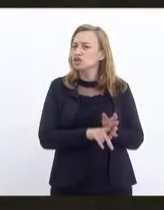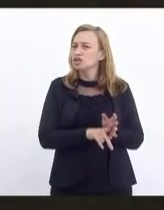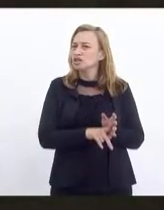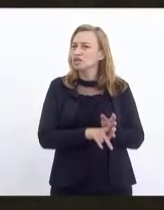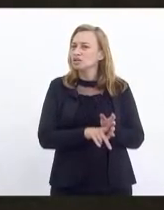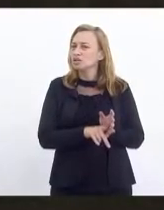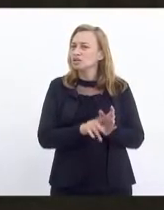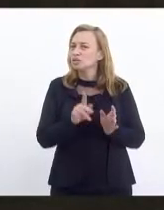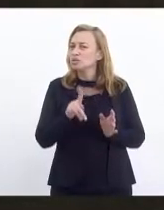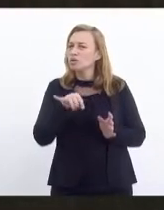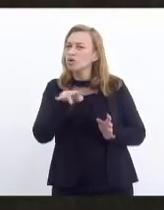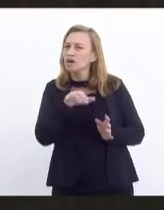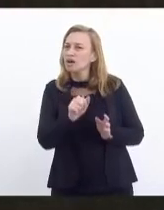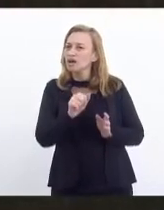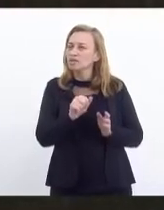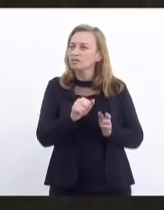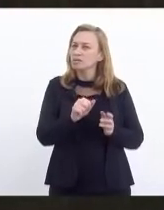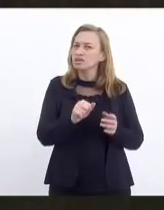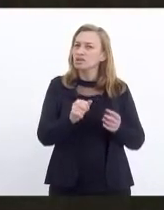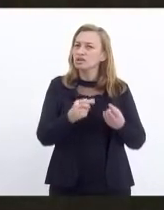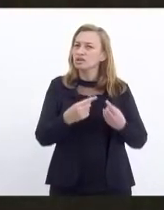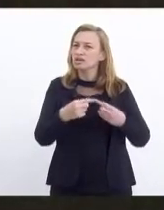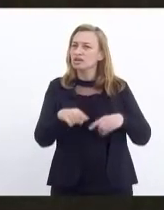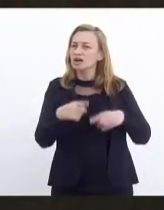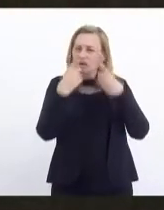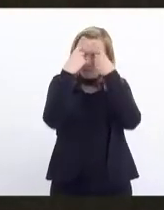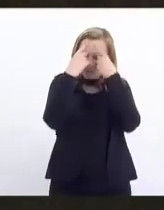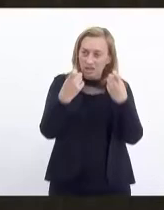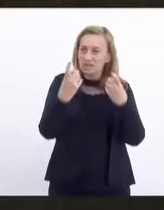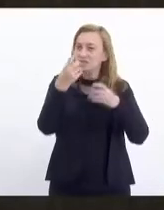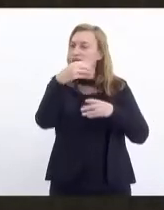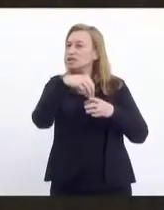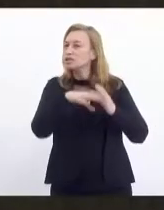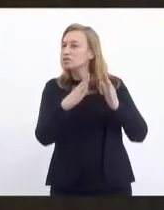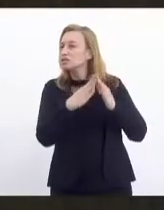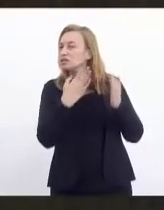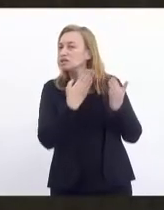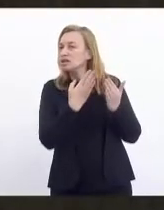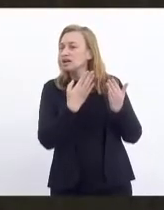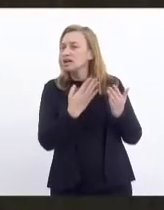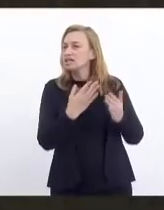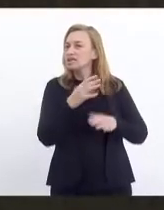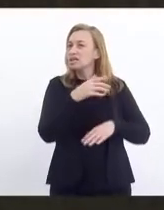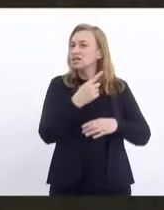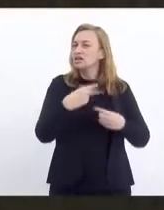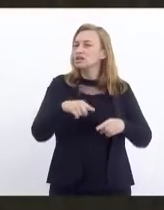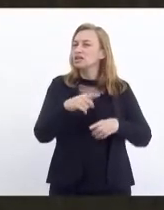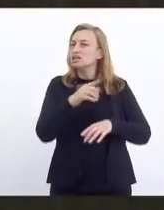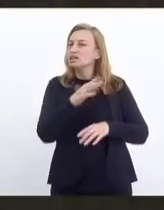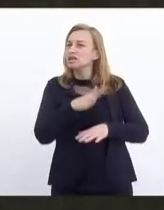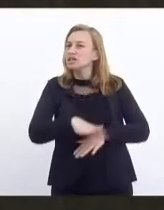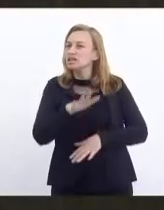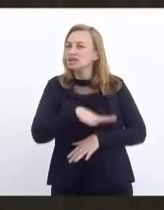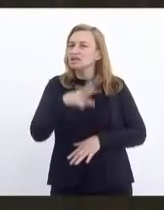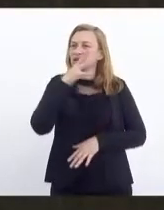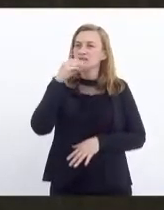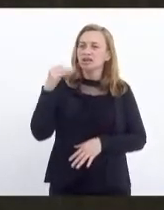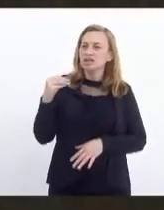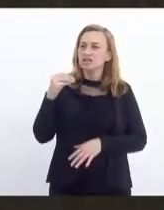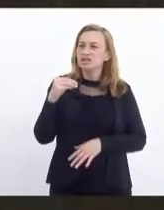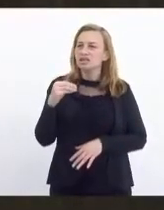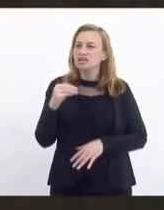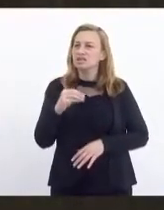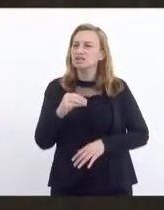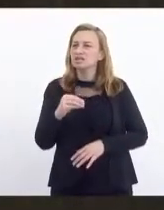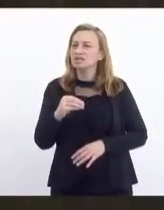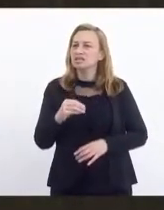programa de ação de detecção de violência doméstica contra criança e adolescente, via de regra, no